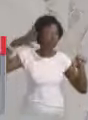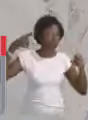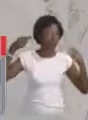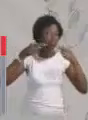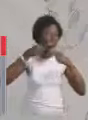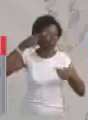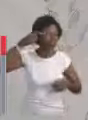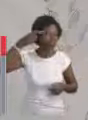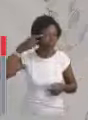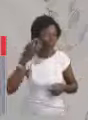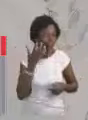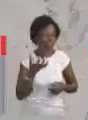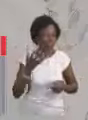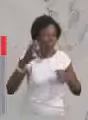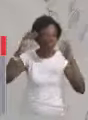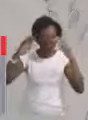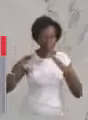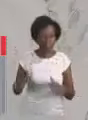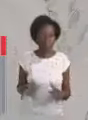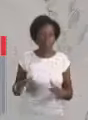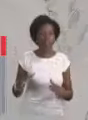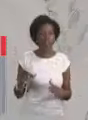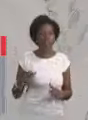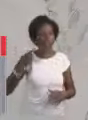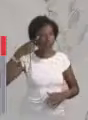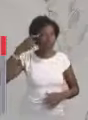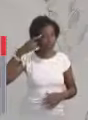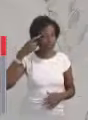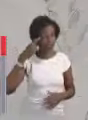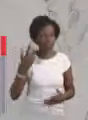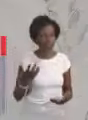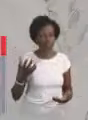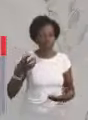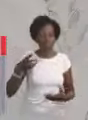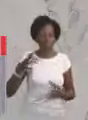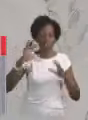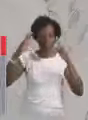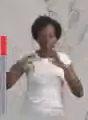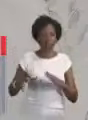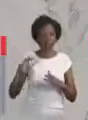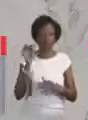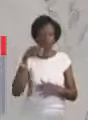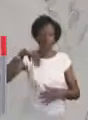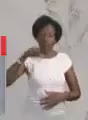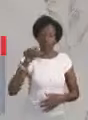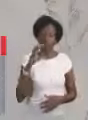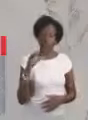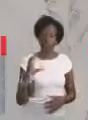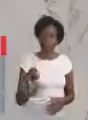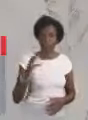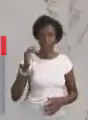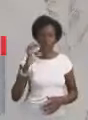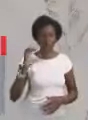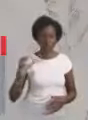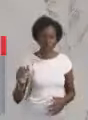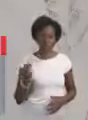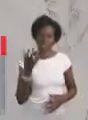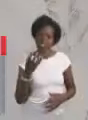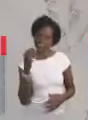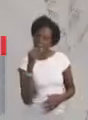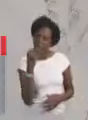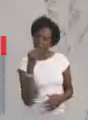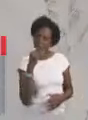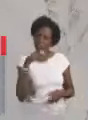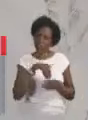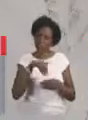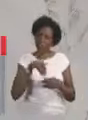tentar queimar a imagem do Márcio França e ele tenta pegar carona na onda do bolsonaro como muitos candidatos